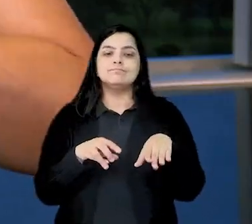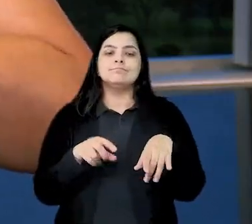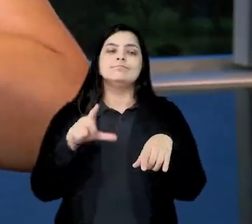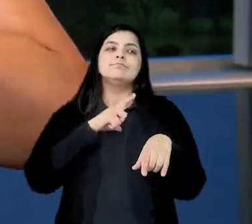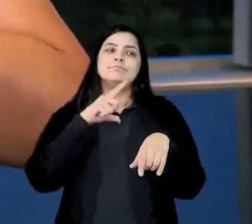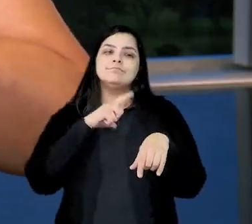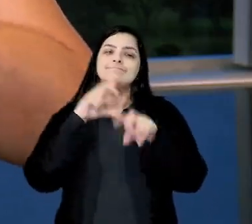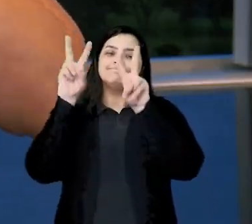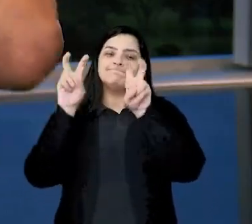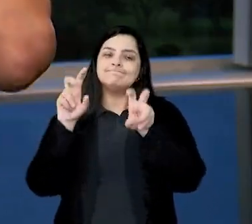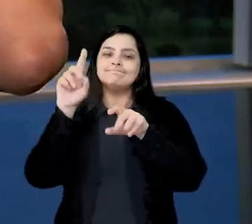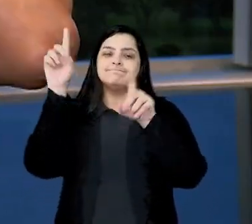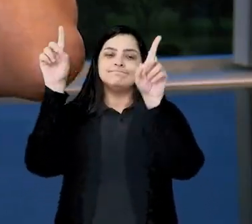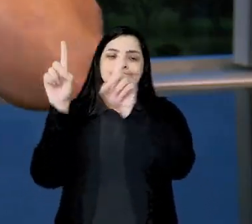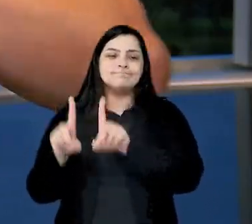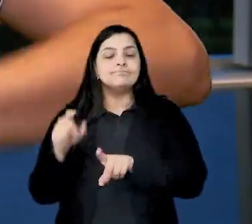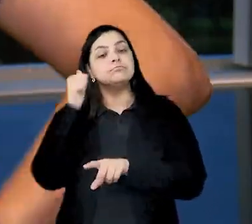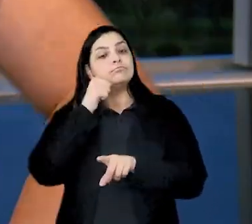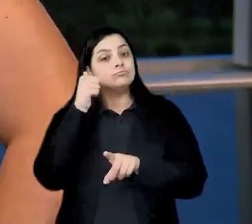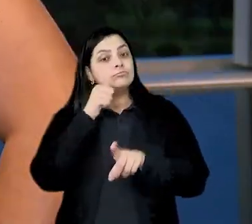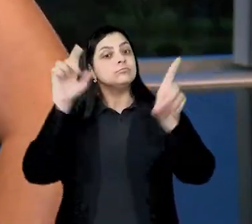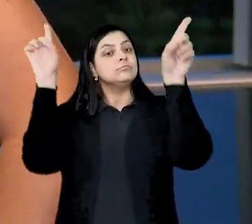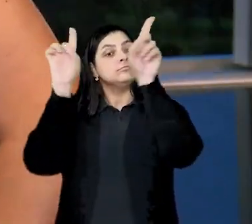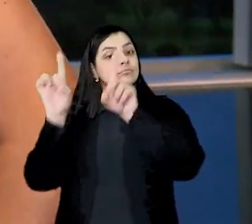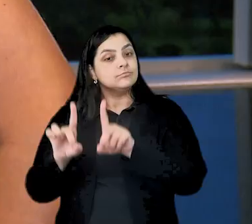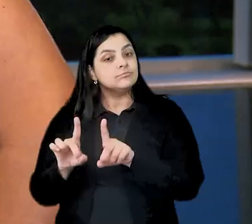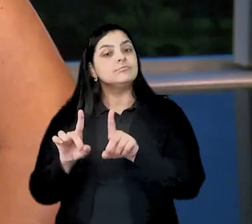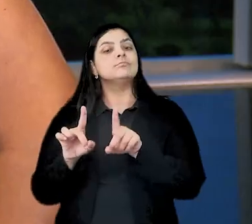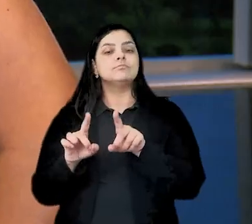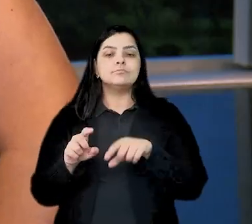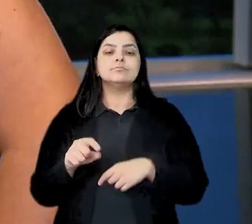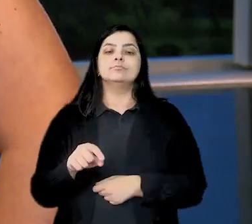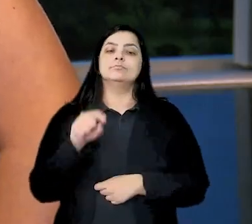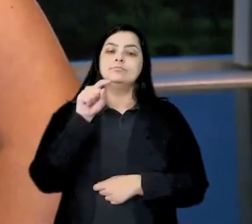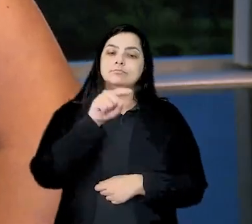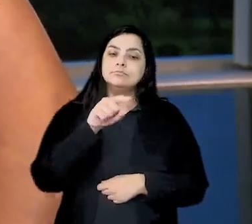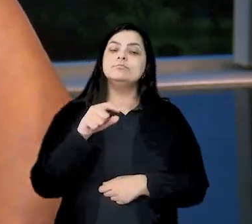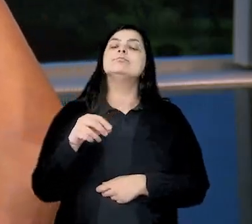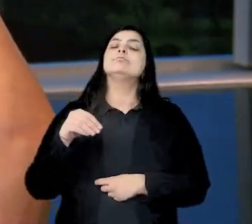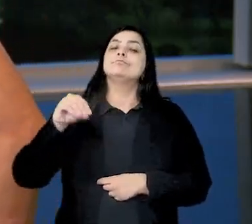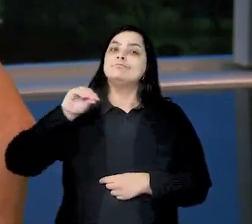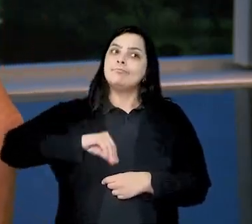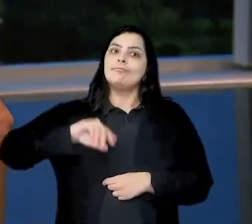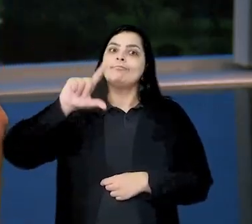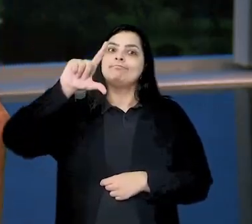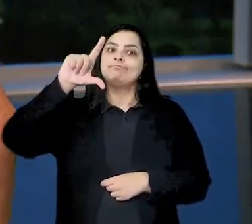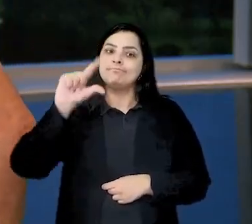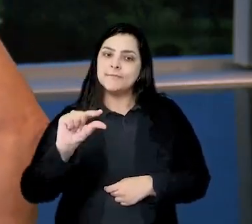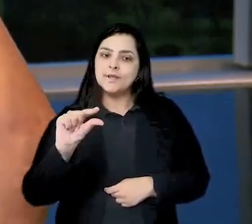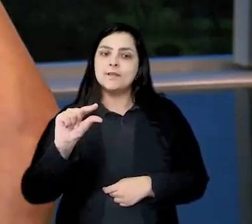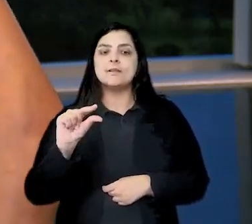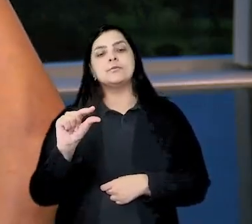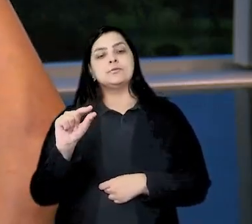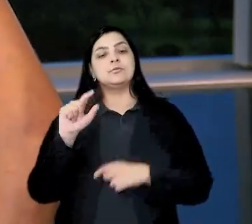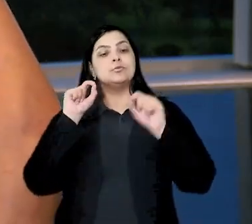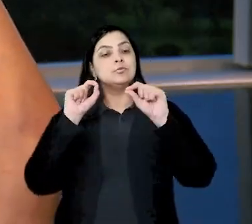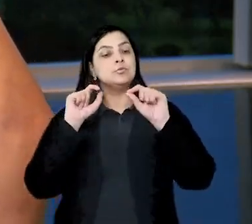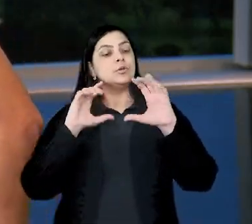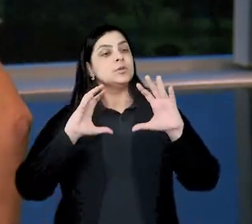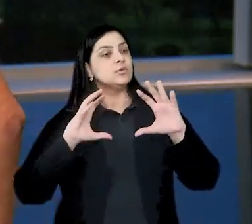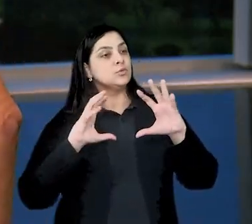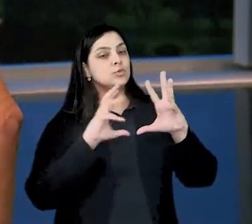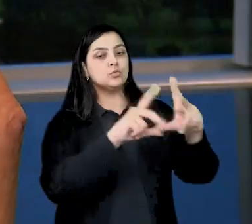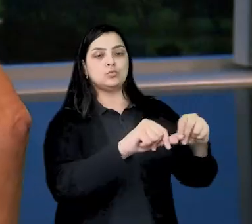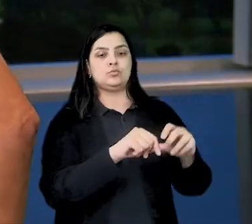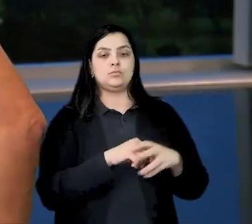quanto elementos que estão todas deficiências e mulheres com deficiência. Elas querem muito menos que